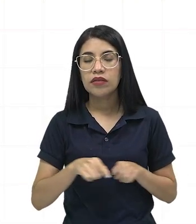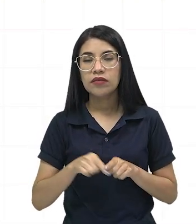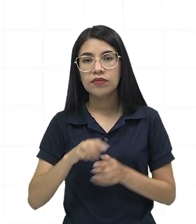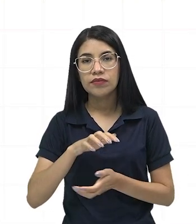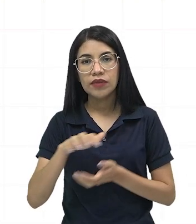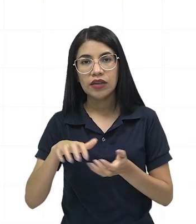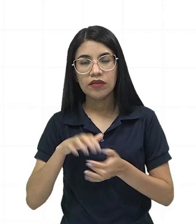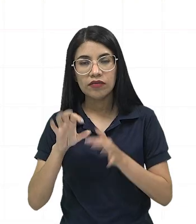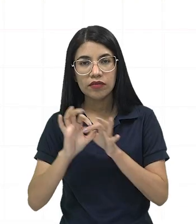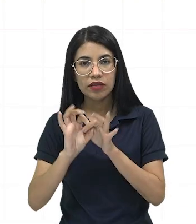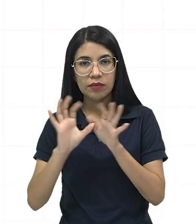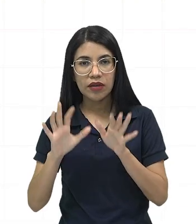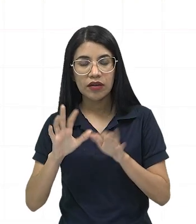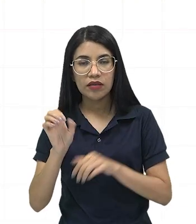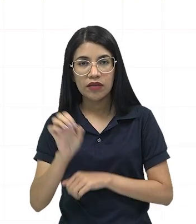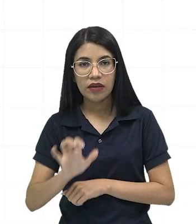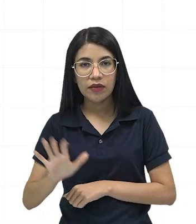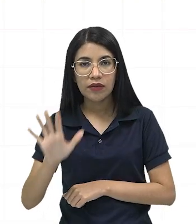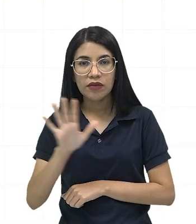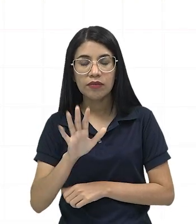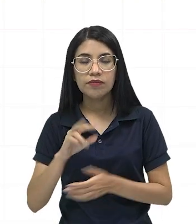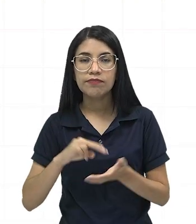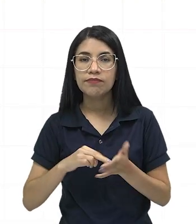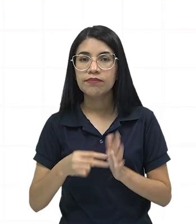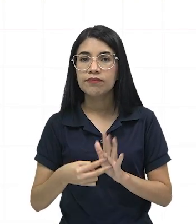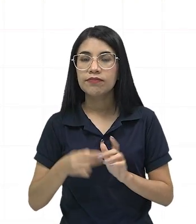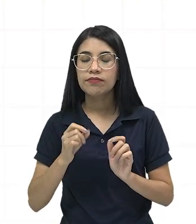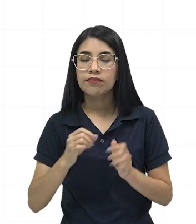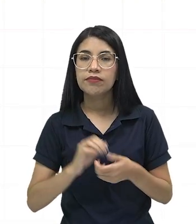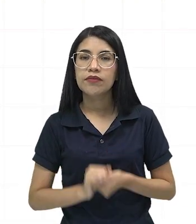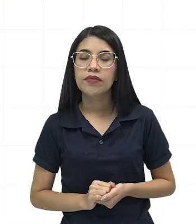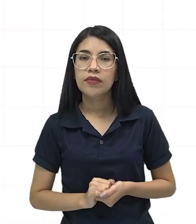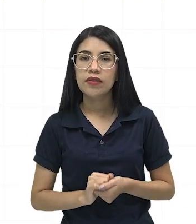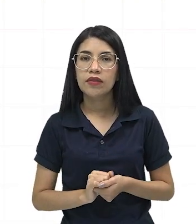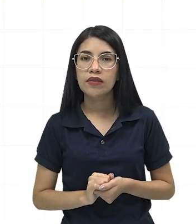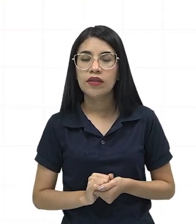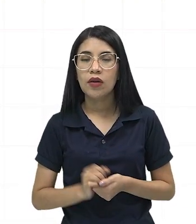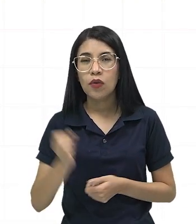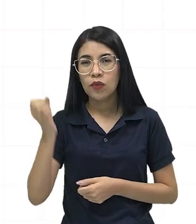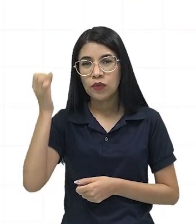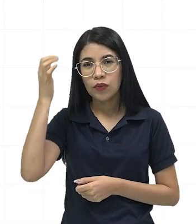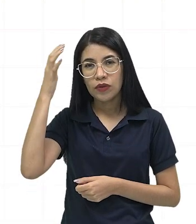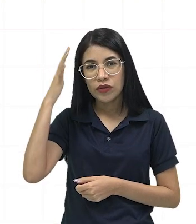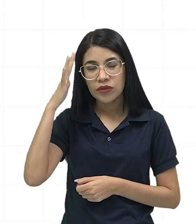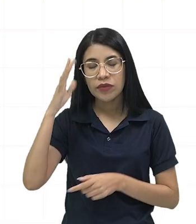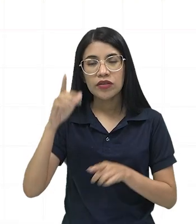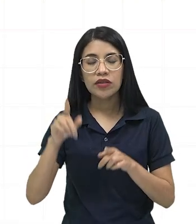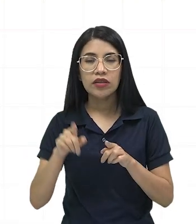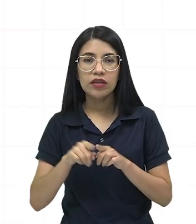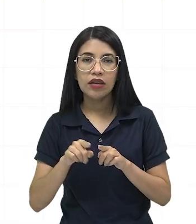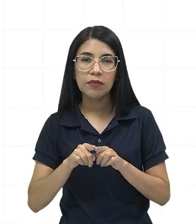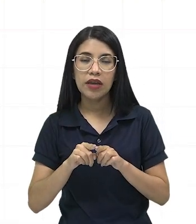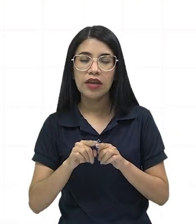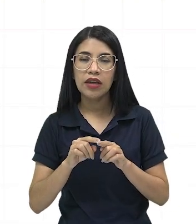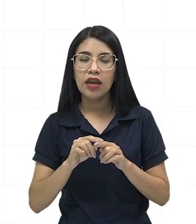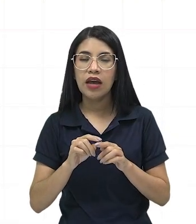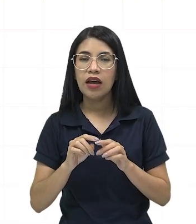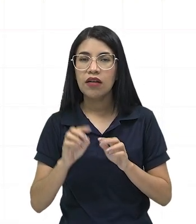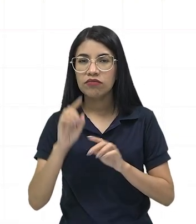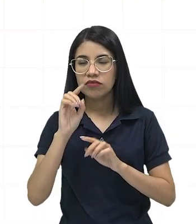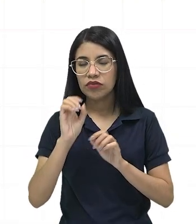revoluções liberais na Europa, ou seja, o desenvolvimento do iluminismo, das ideias